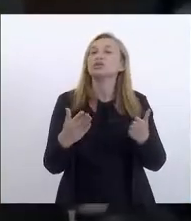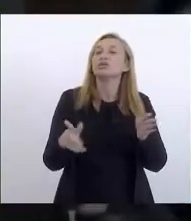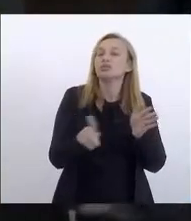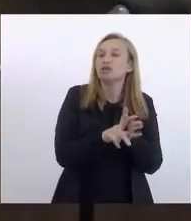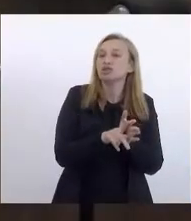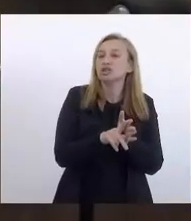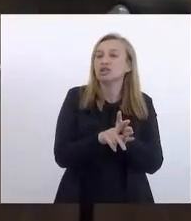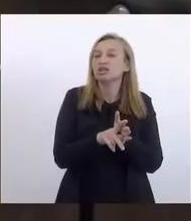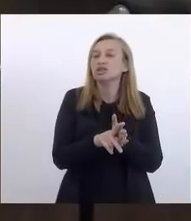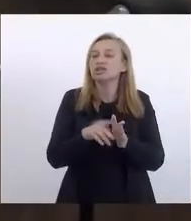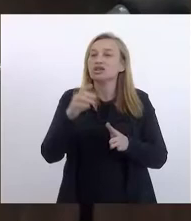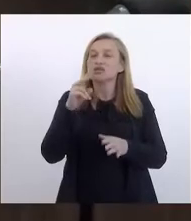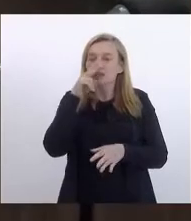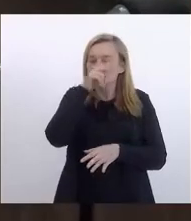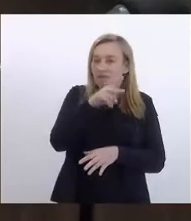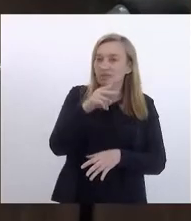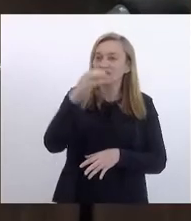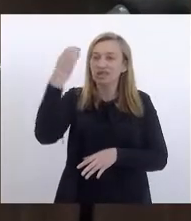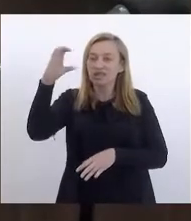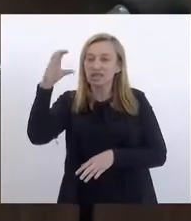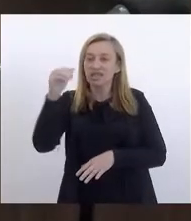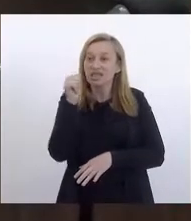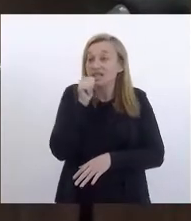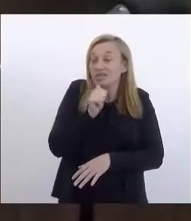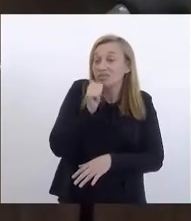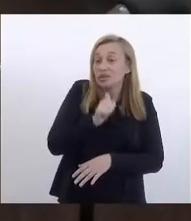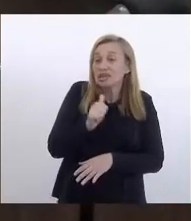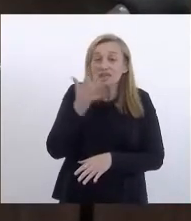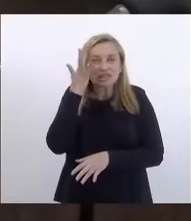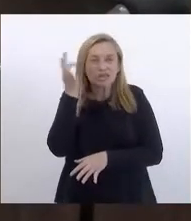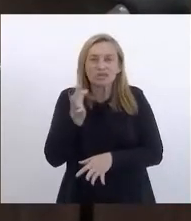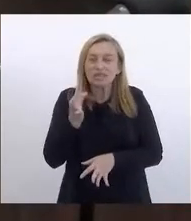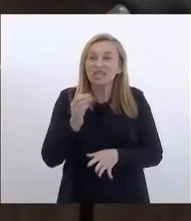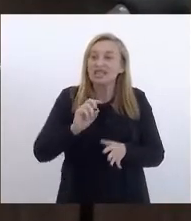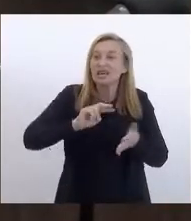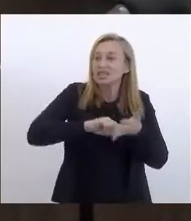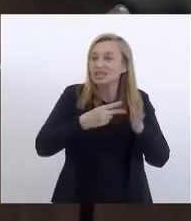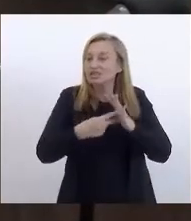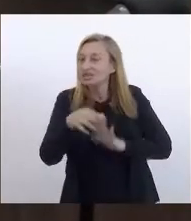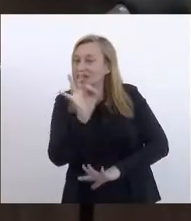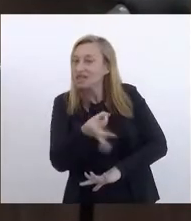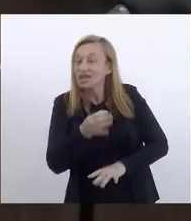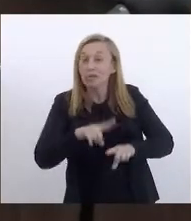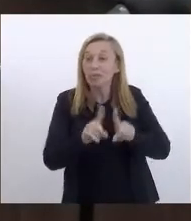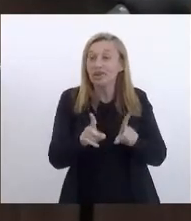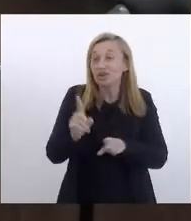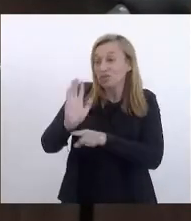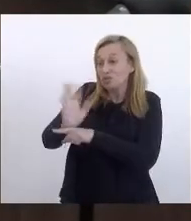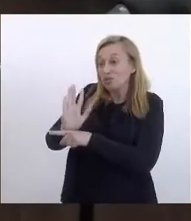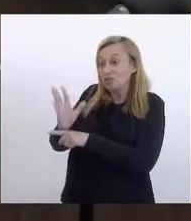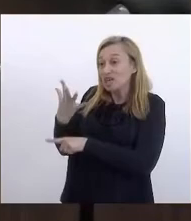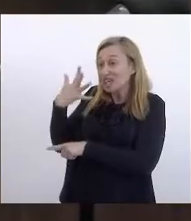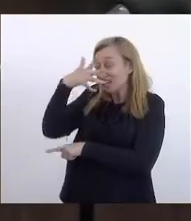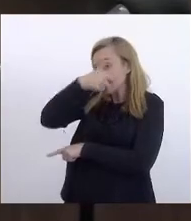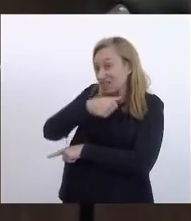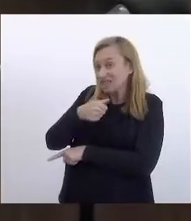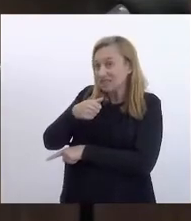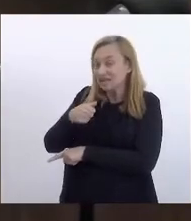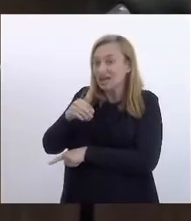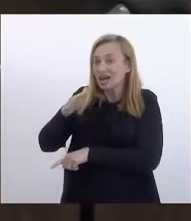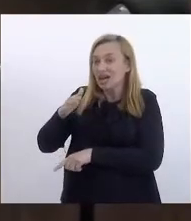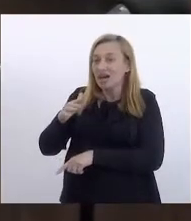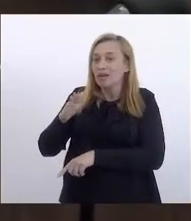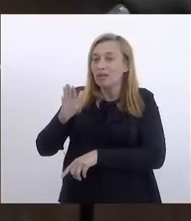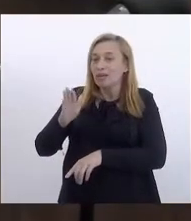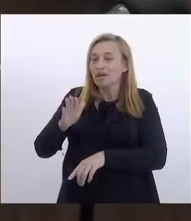da ciência e, sobretudo, do protagonismo feminino. Eu não sei se a tradução está correta, André, mas tem um filme bonito para além das estrelas